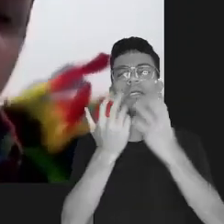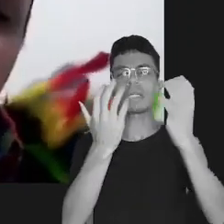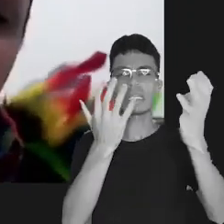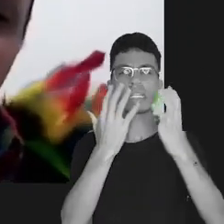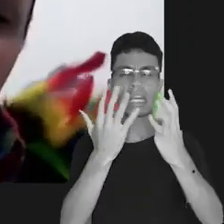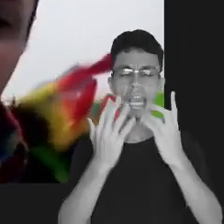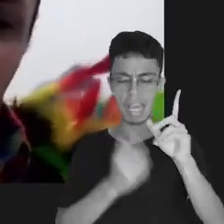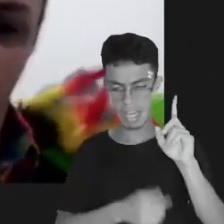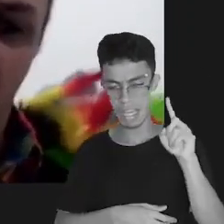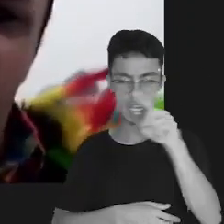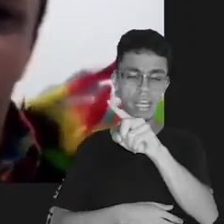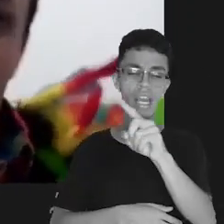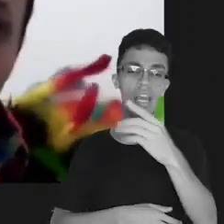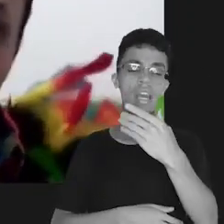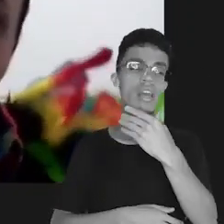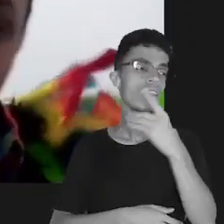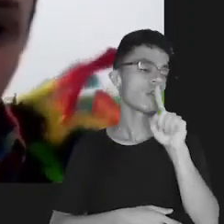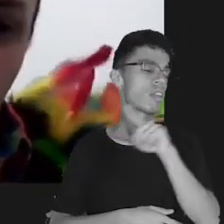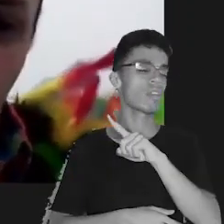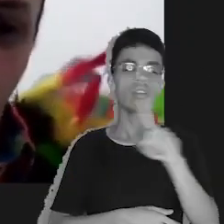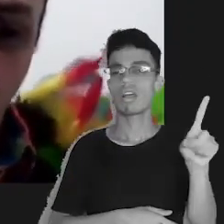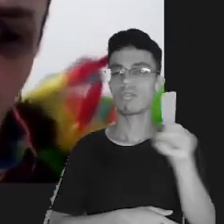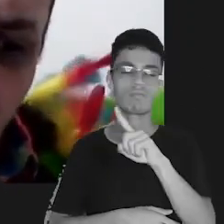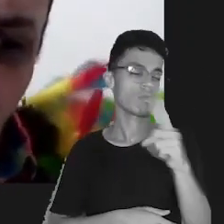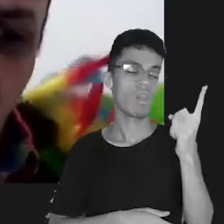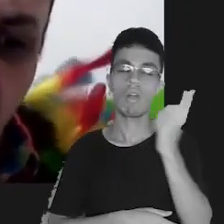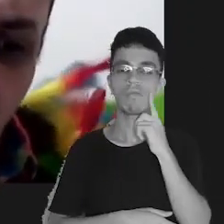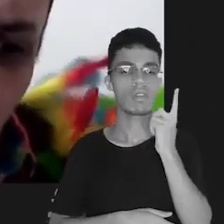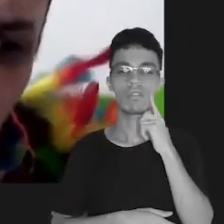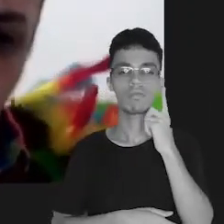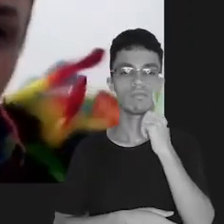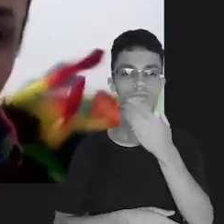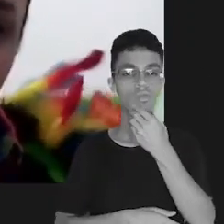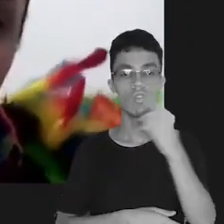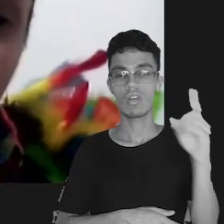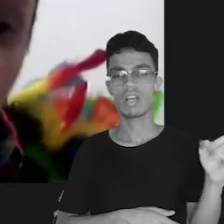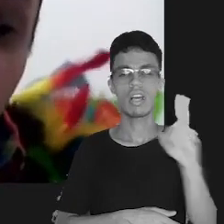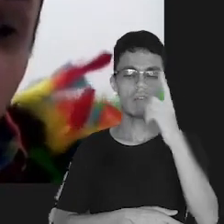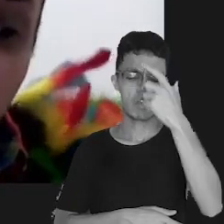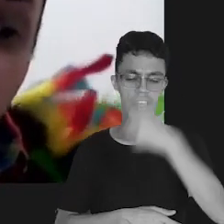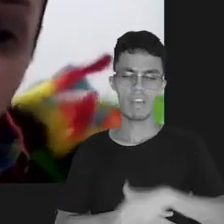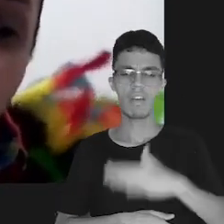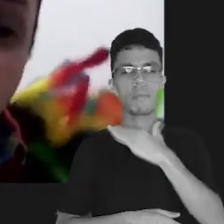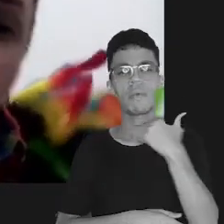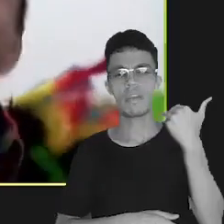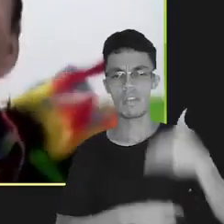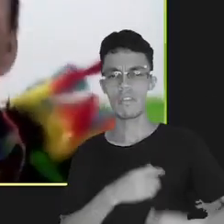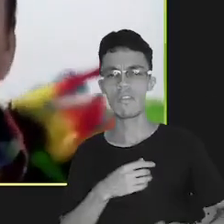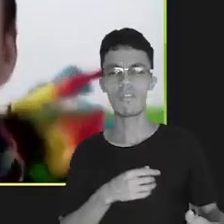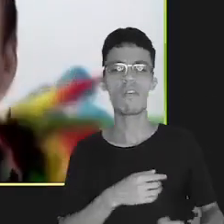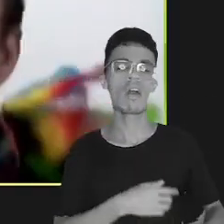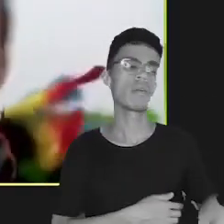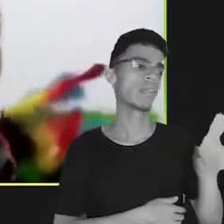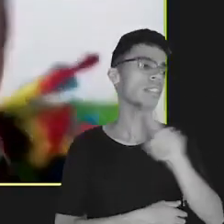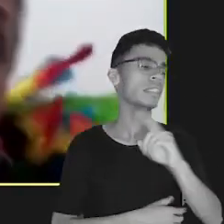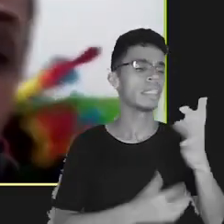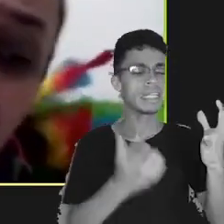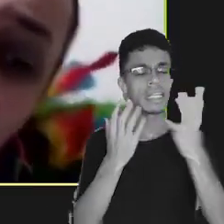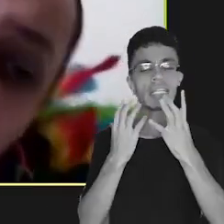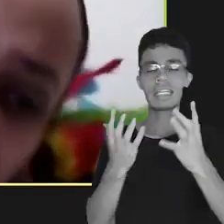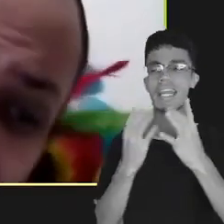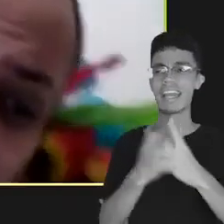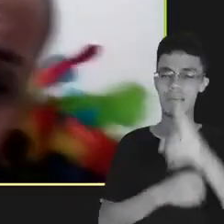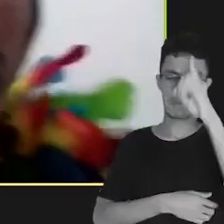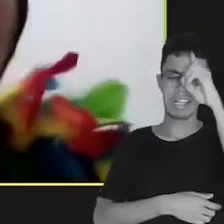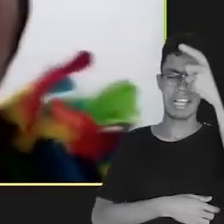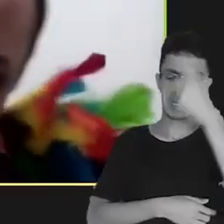Ele não viu o homem! Ele não viu o homem! Eu vou morrer de fome! Ele quer me obrigar a dizer que eu